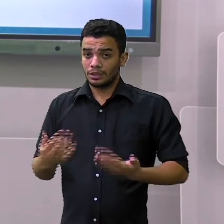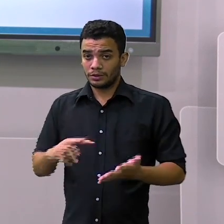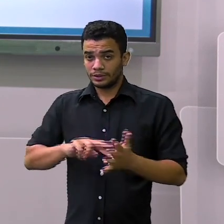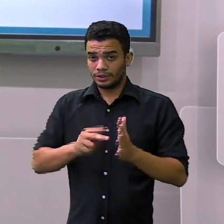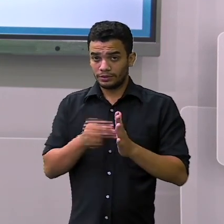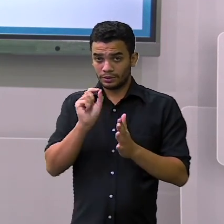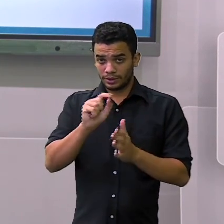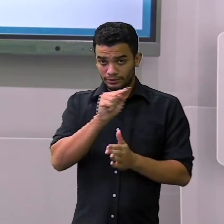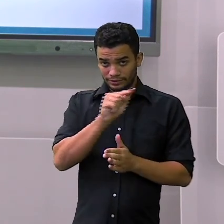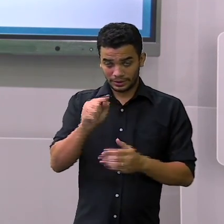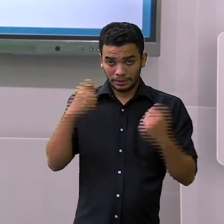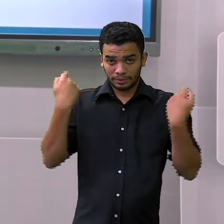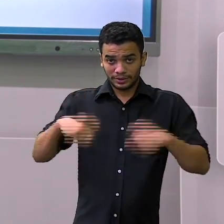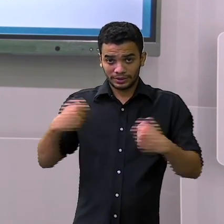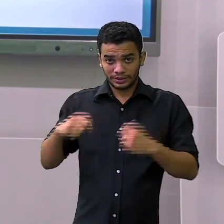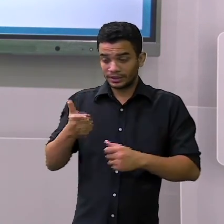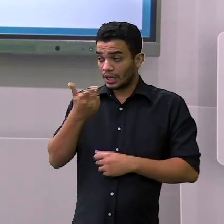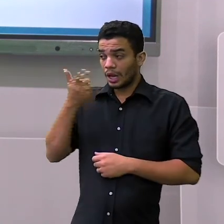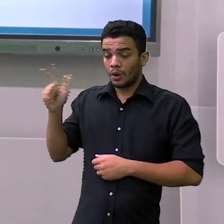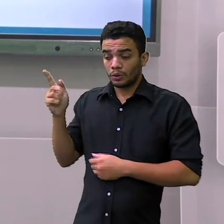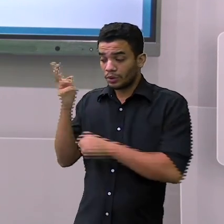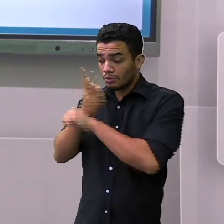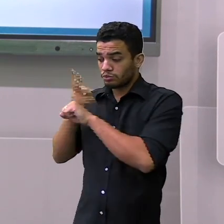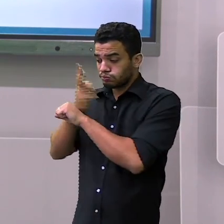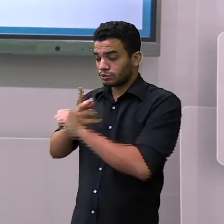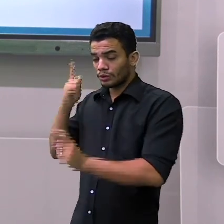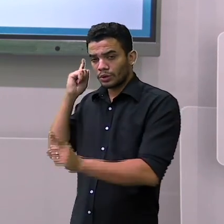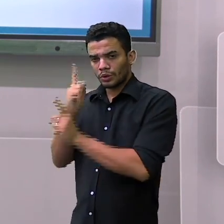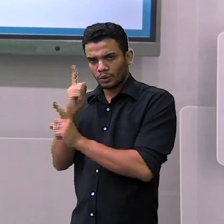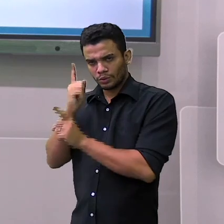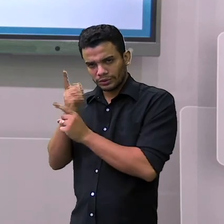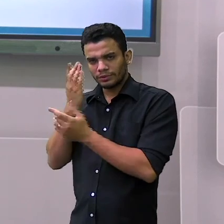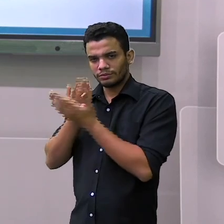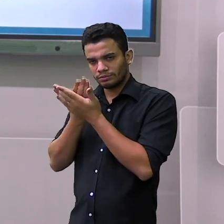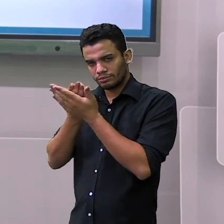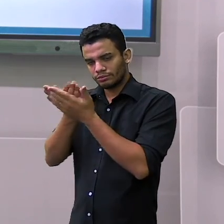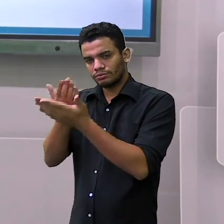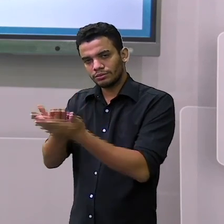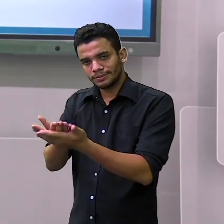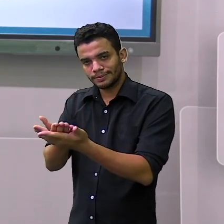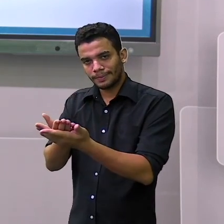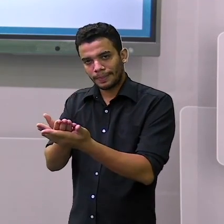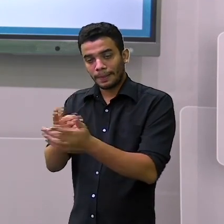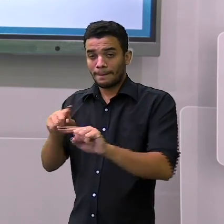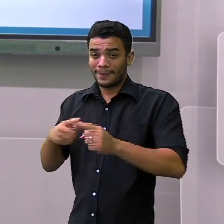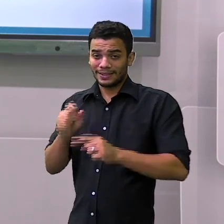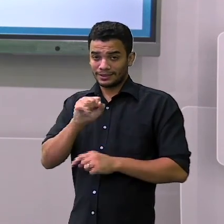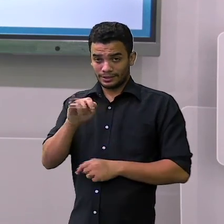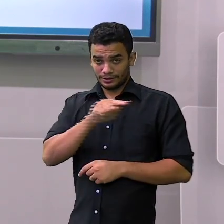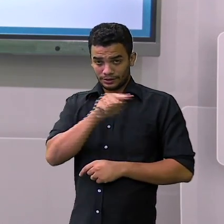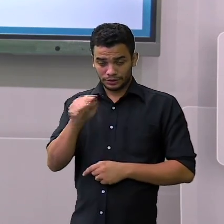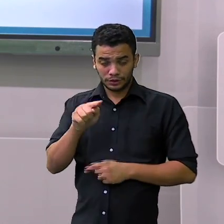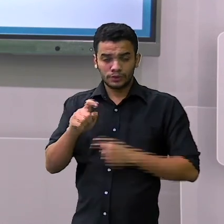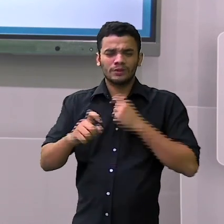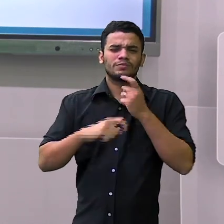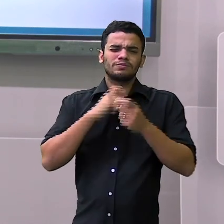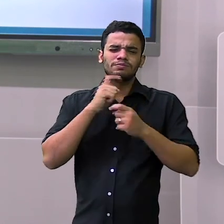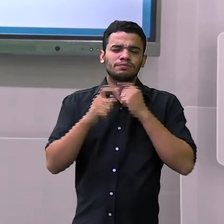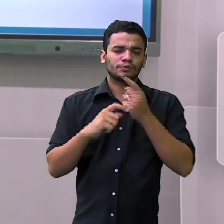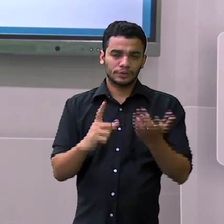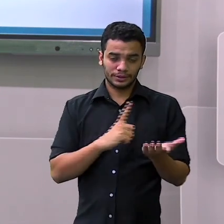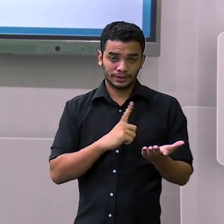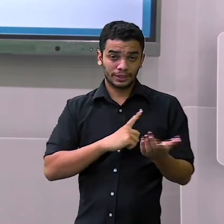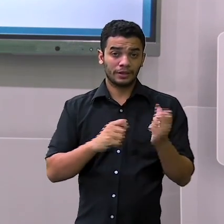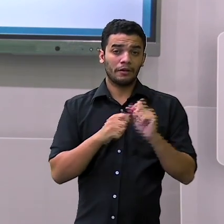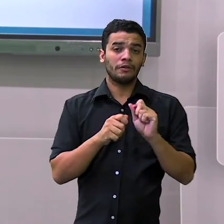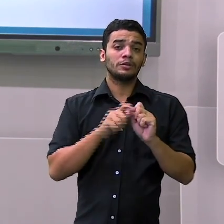aula também. E se ficou alguma dúvida, você pode assistir essa novamente, quantas vezes for necessário. É